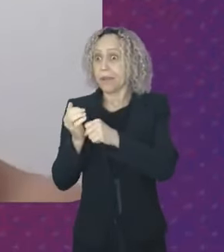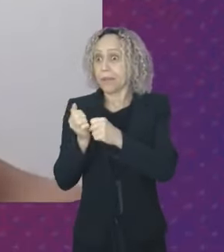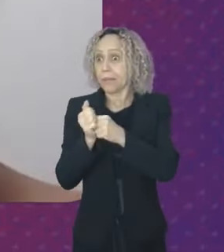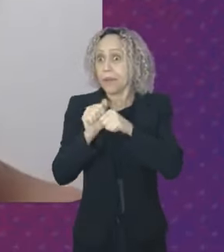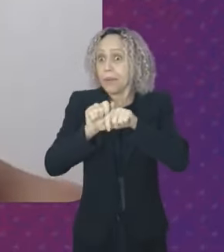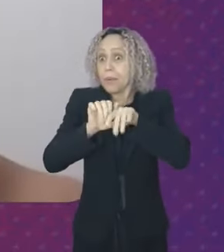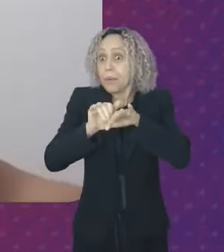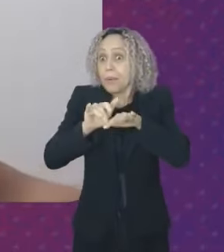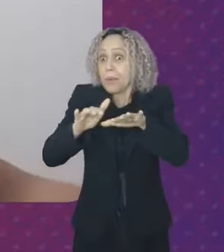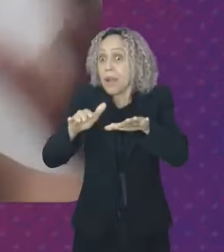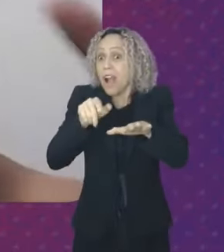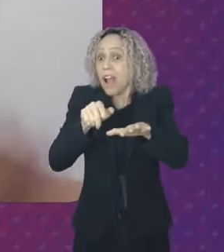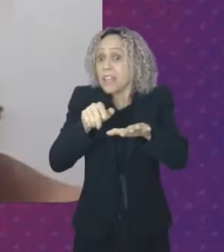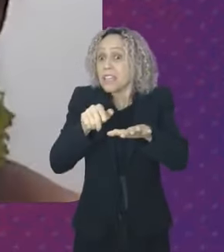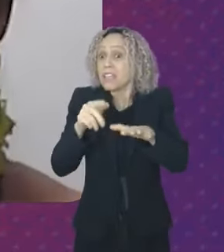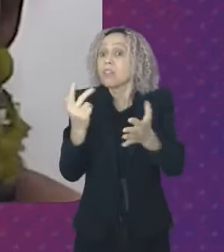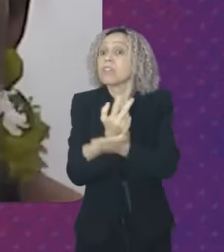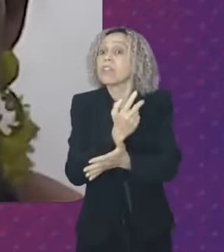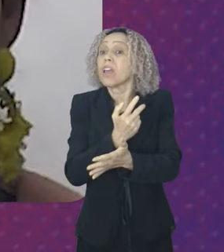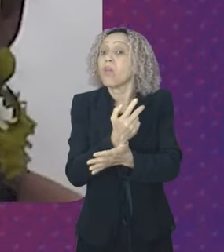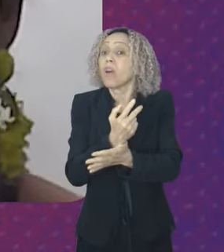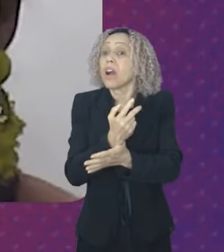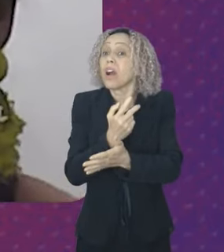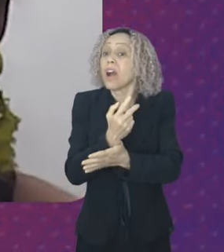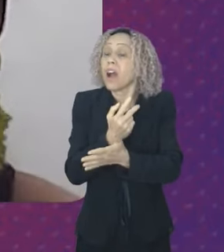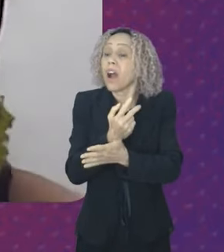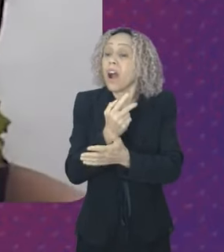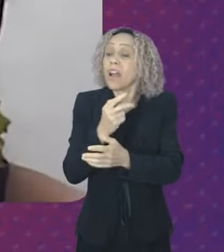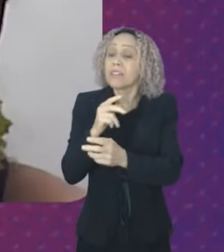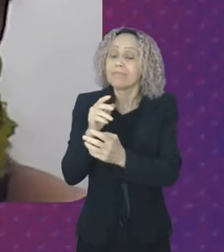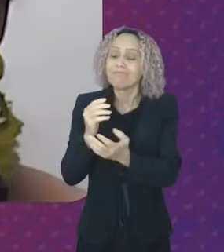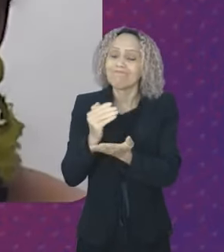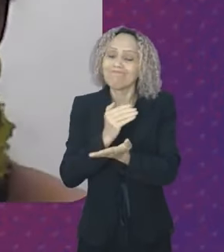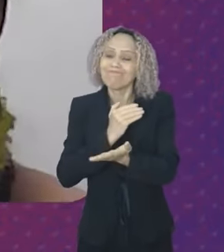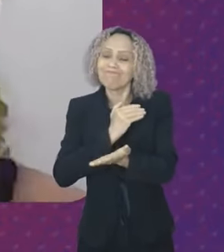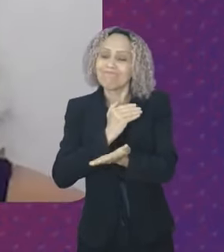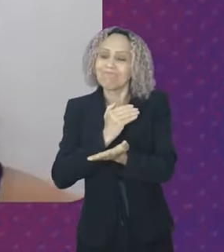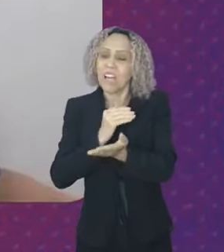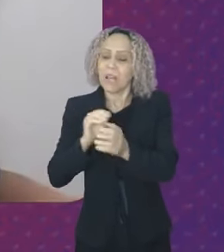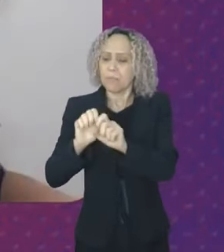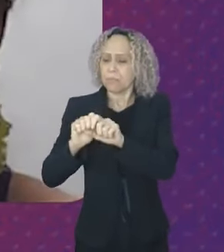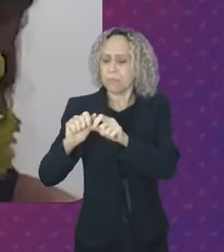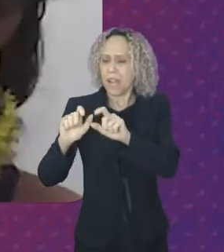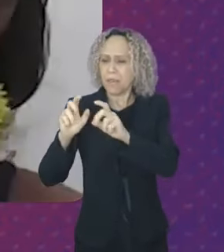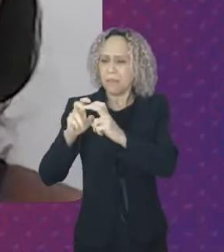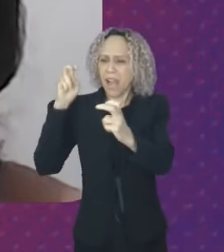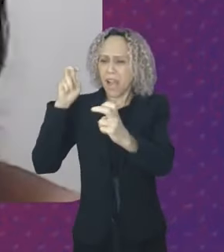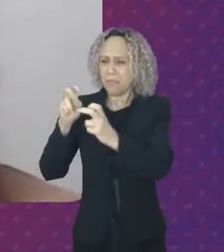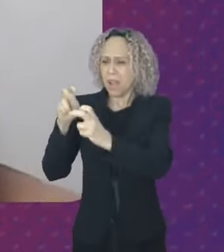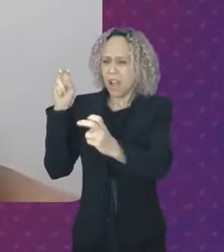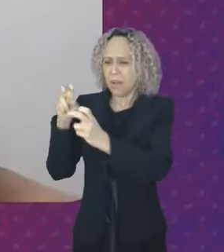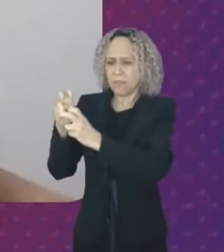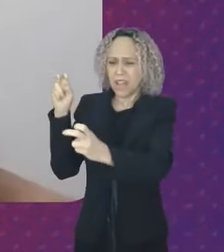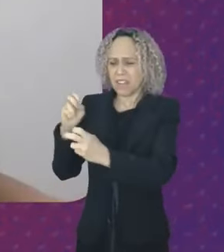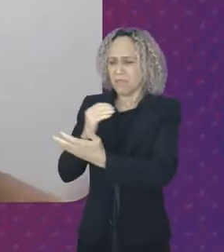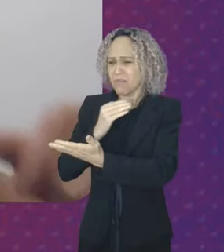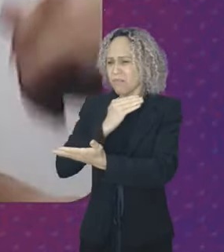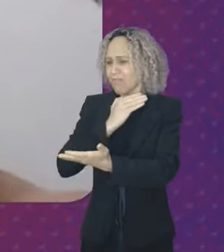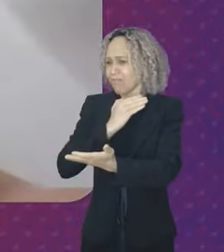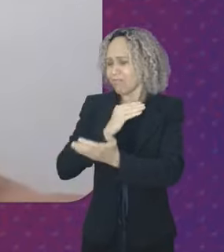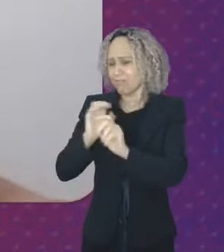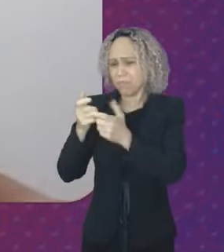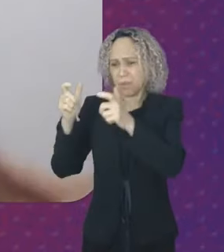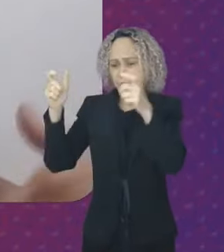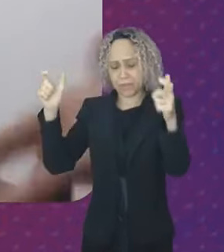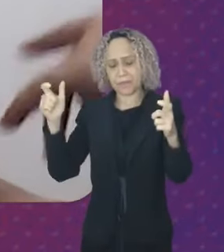80% da comunicação é feita via meios digitais, né? Seja suas redes